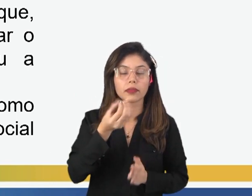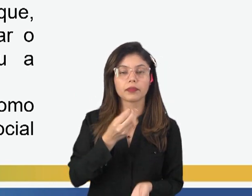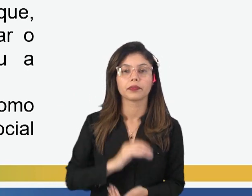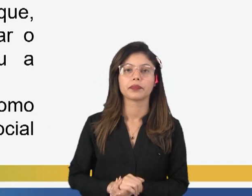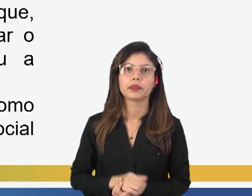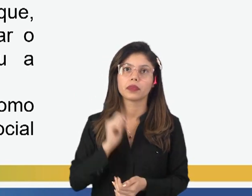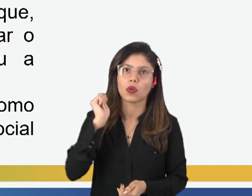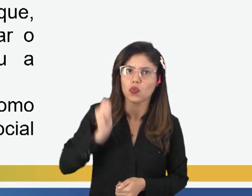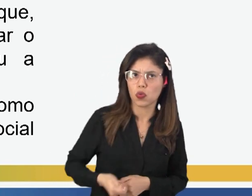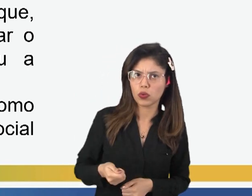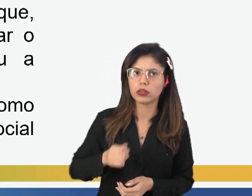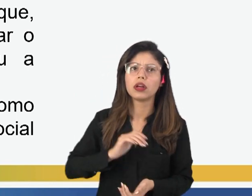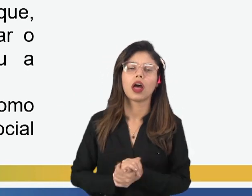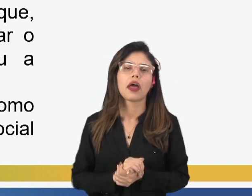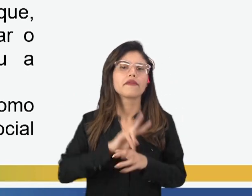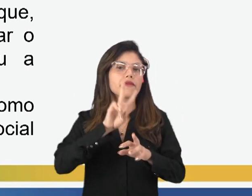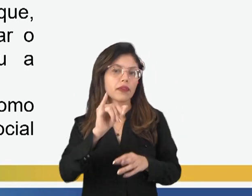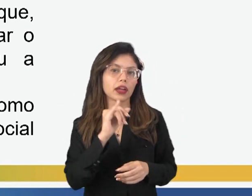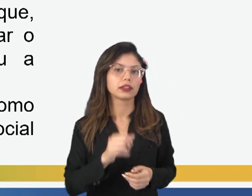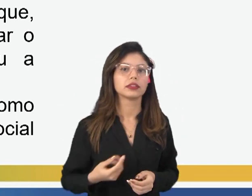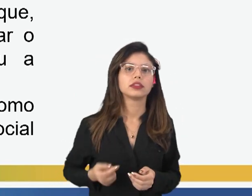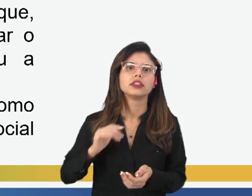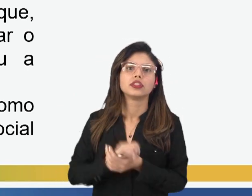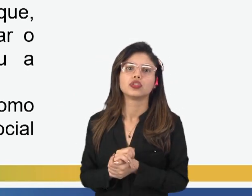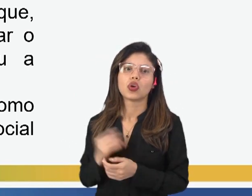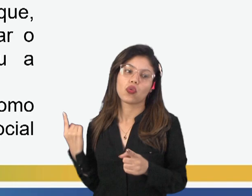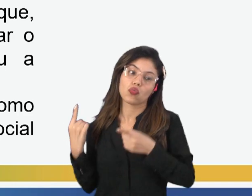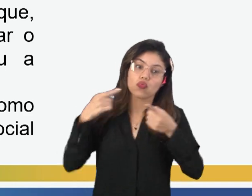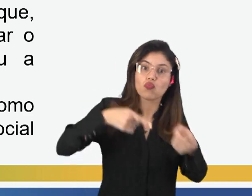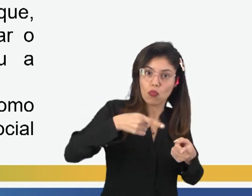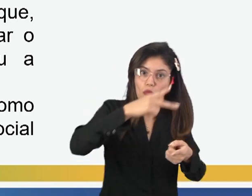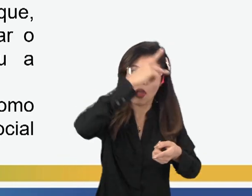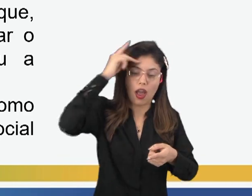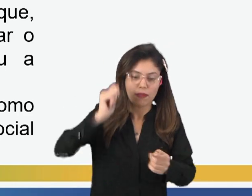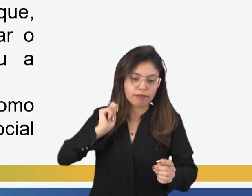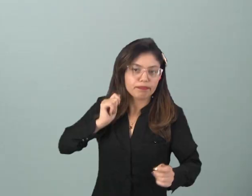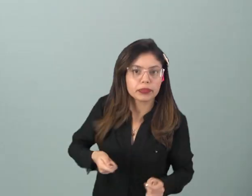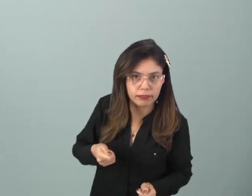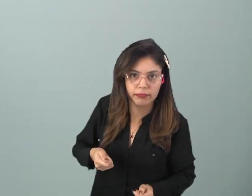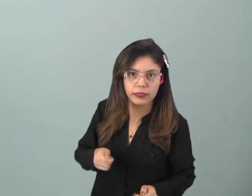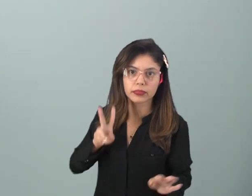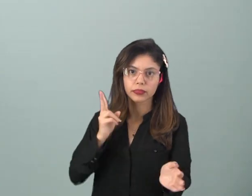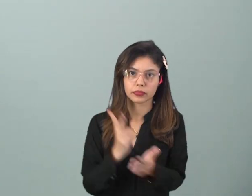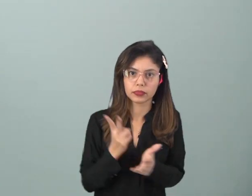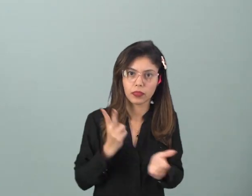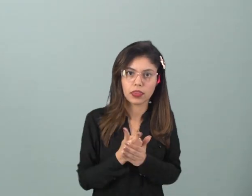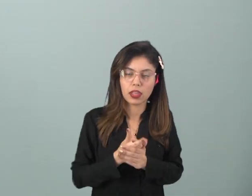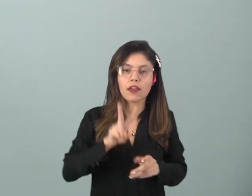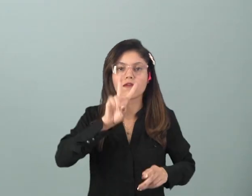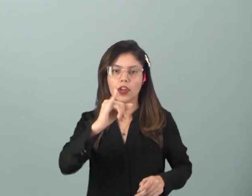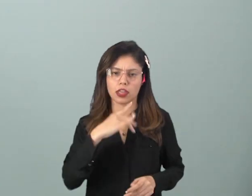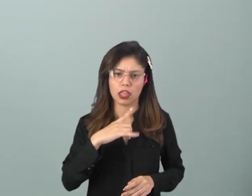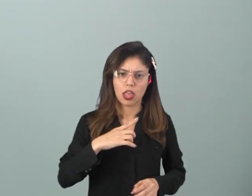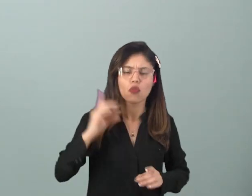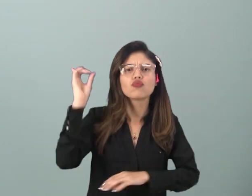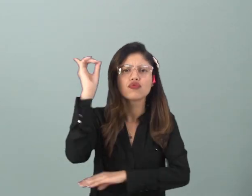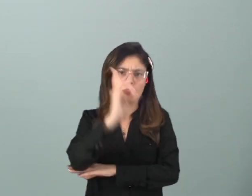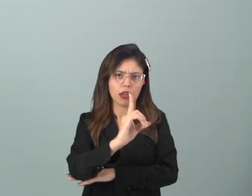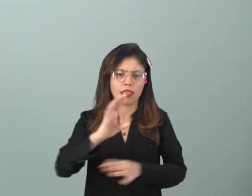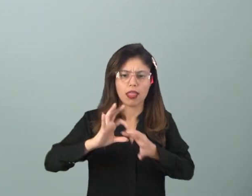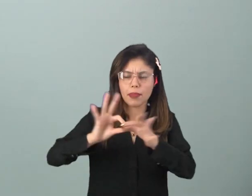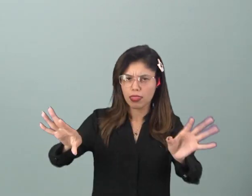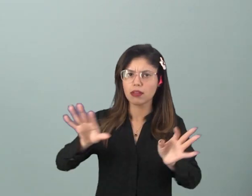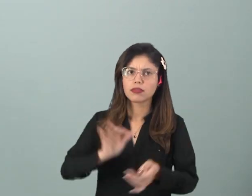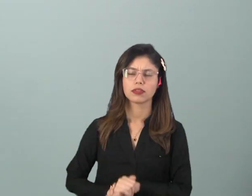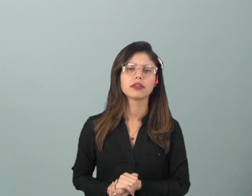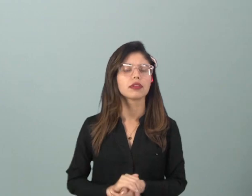E esses artistas, eles vão contestar esse regime militar, né? O regime militar vai restringir os direitos, a